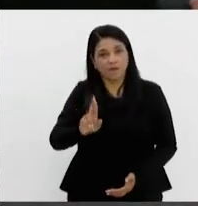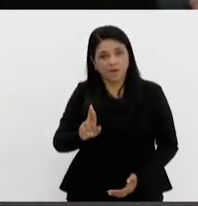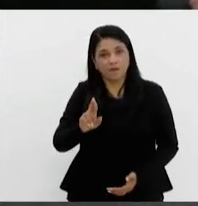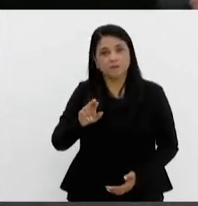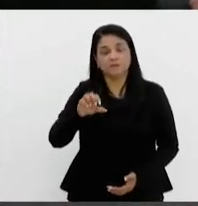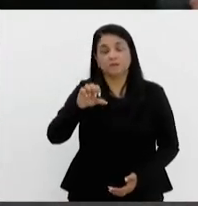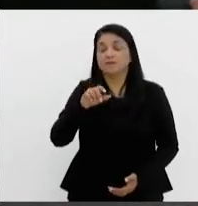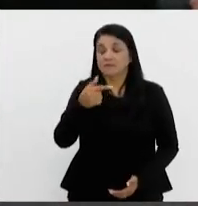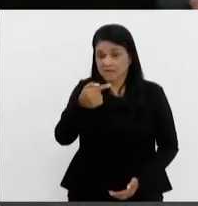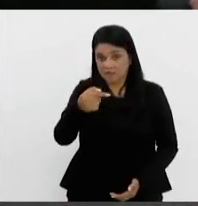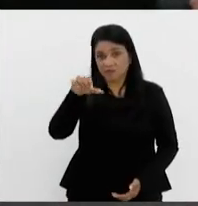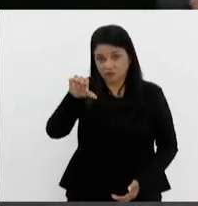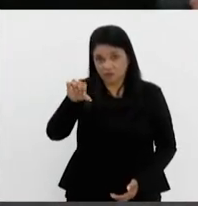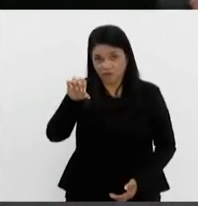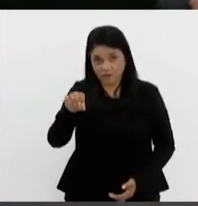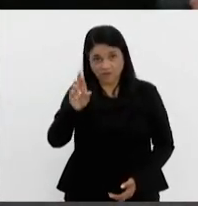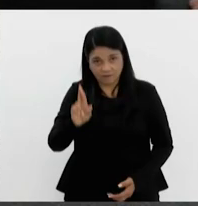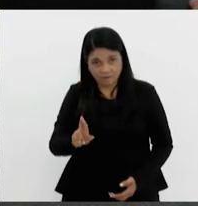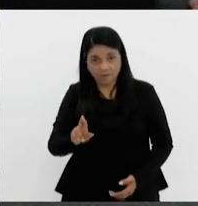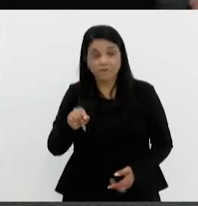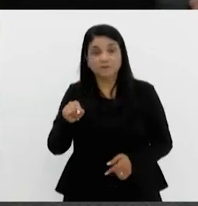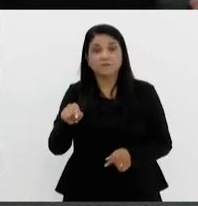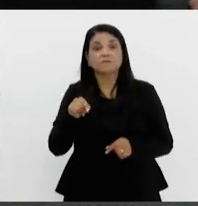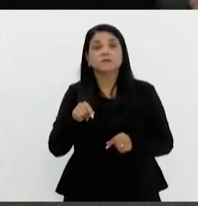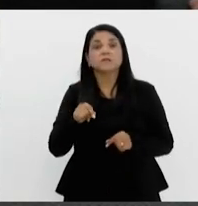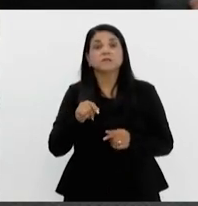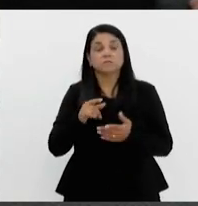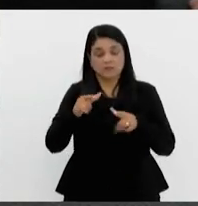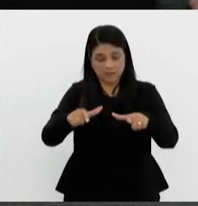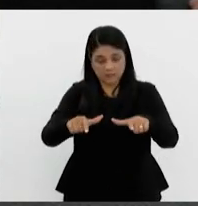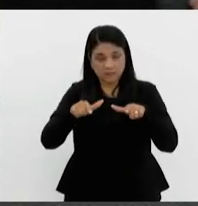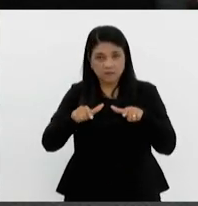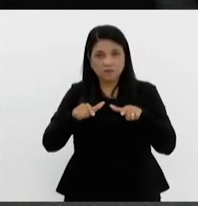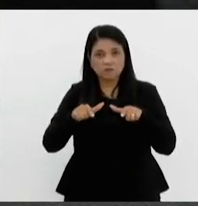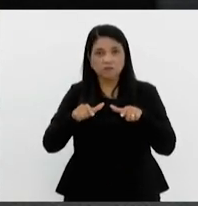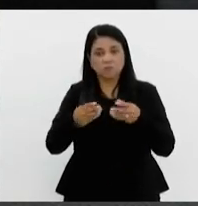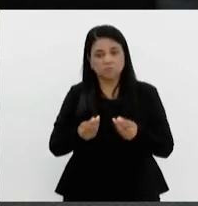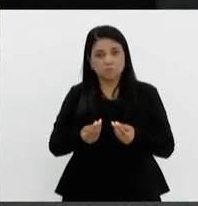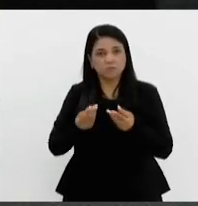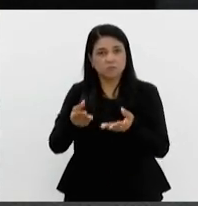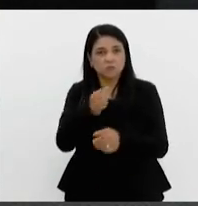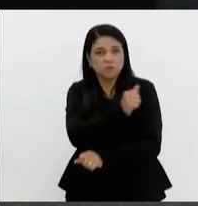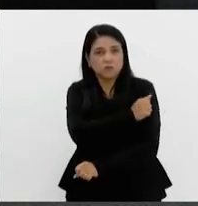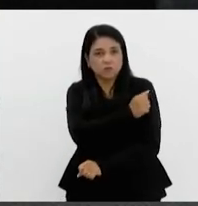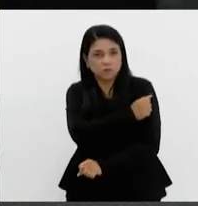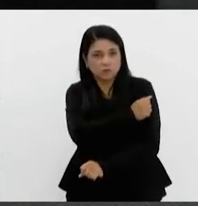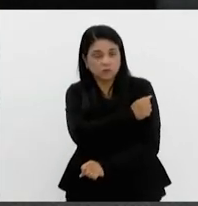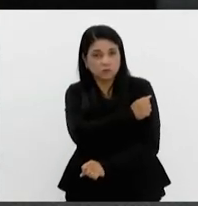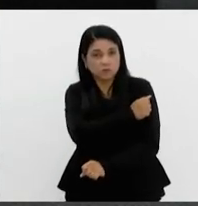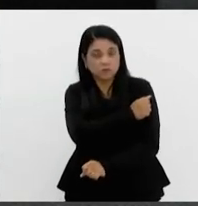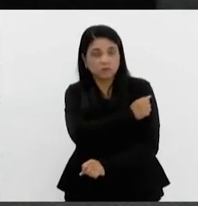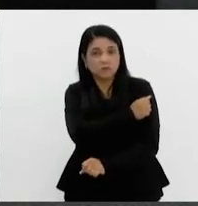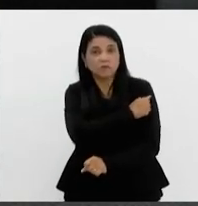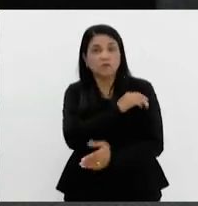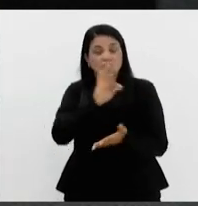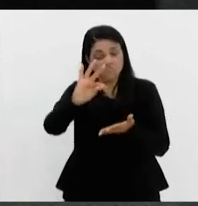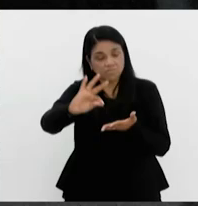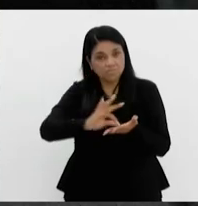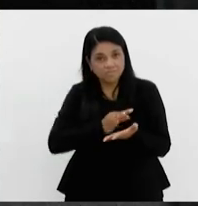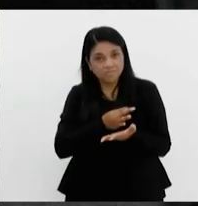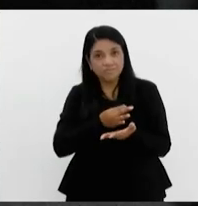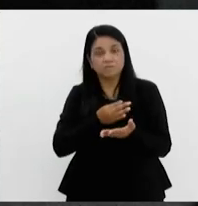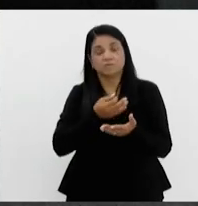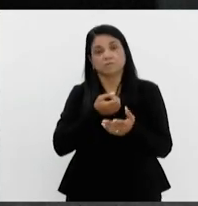R$7,90 dos alunos para dar uma certidão que possibilite que os alunos façam a sua inscrição no